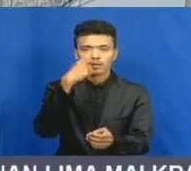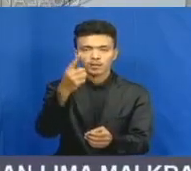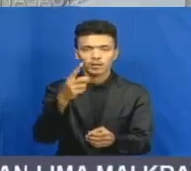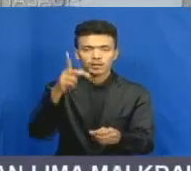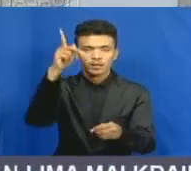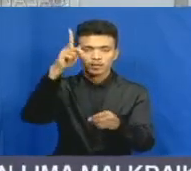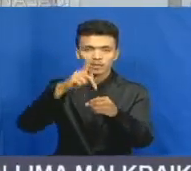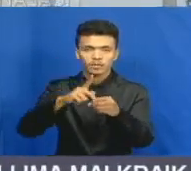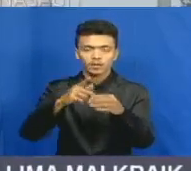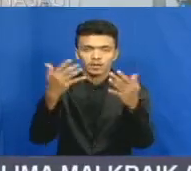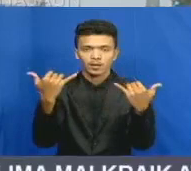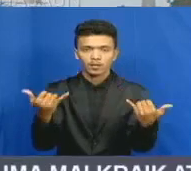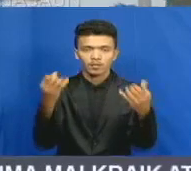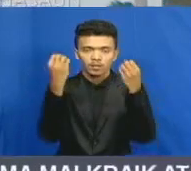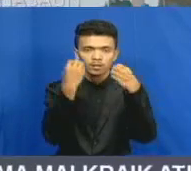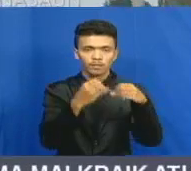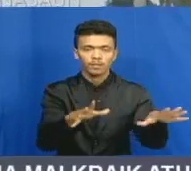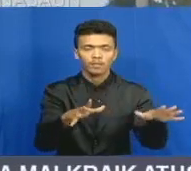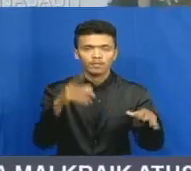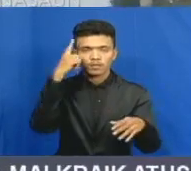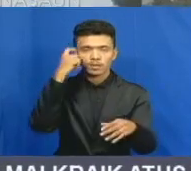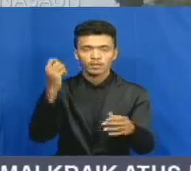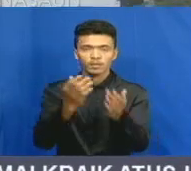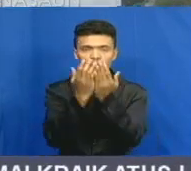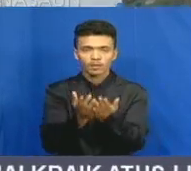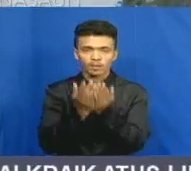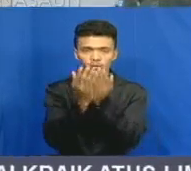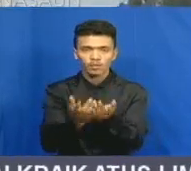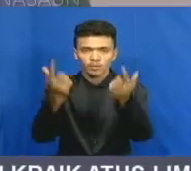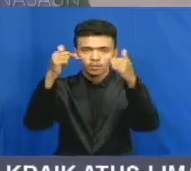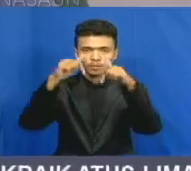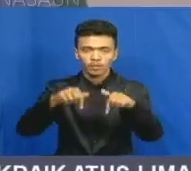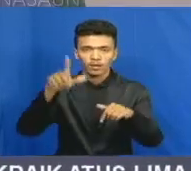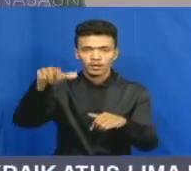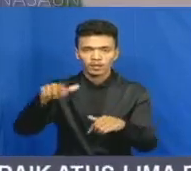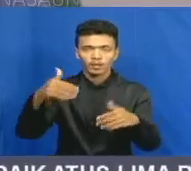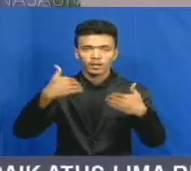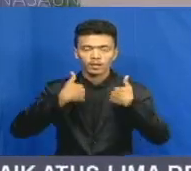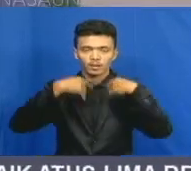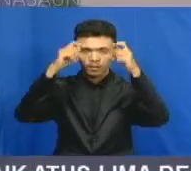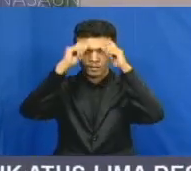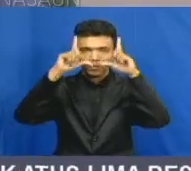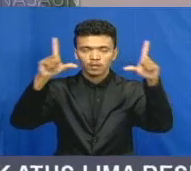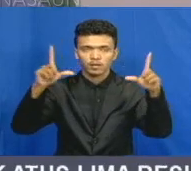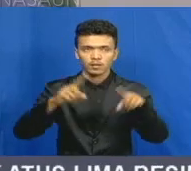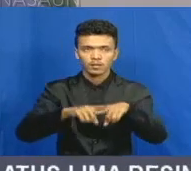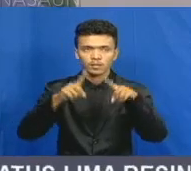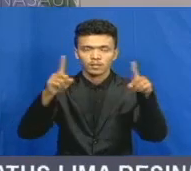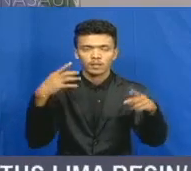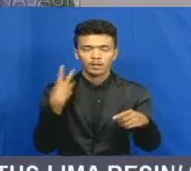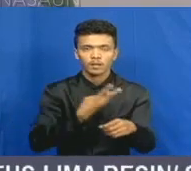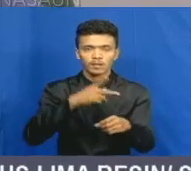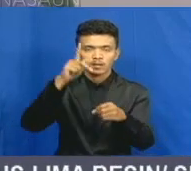Estou gasolina da Udaune Mamuk. Tama rota matar de mai Timor Leste. Bensin makatu hotulai ya. Mebe tama amni stok